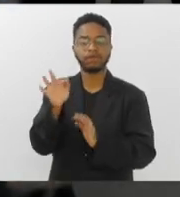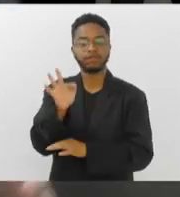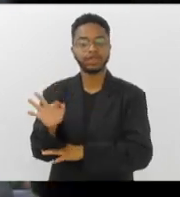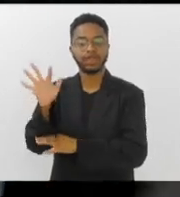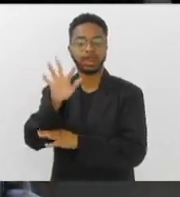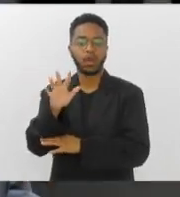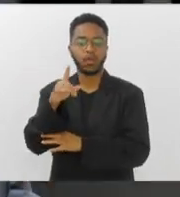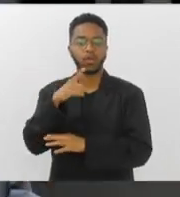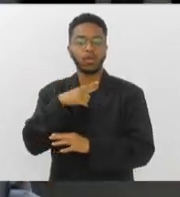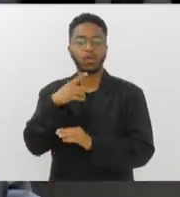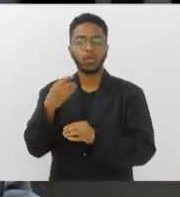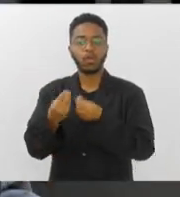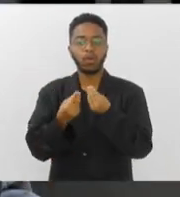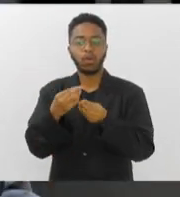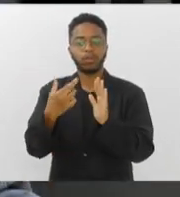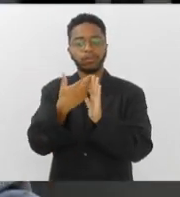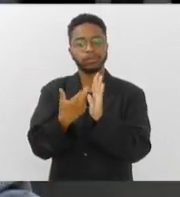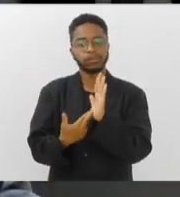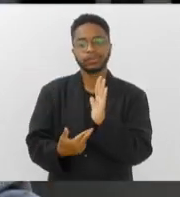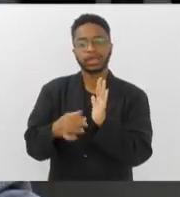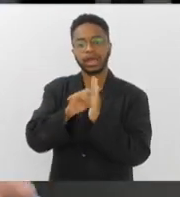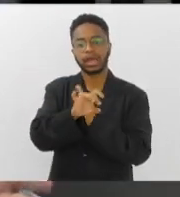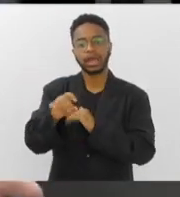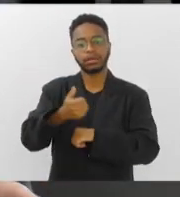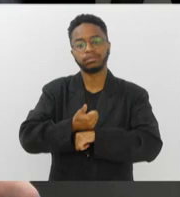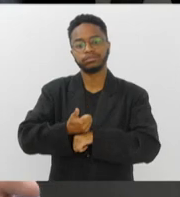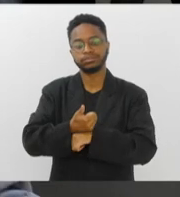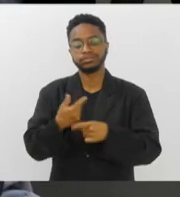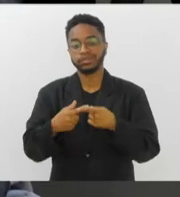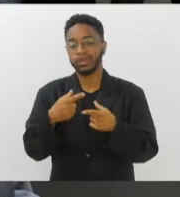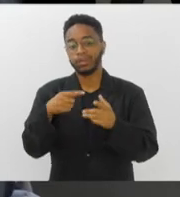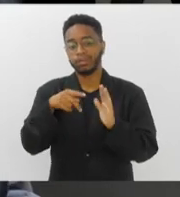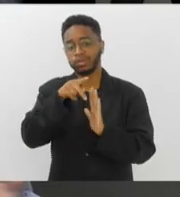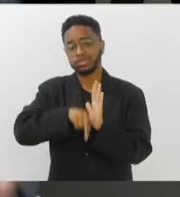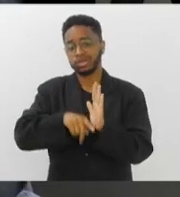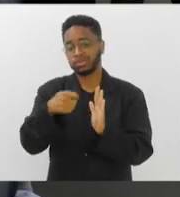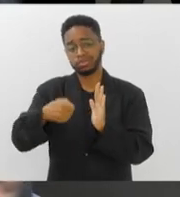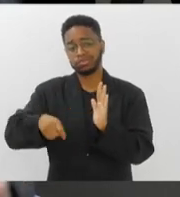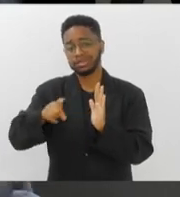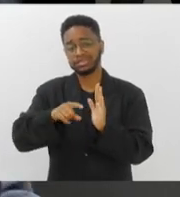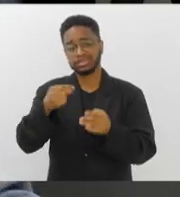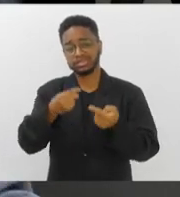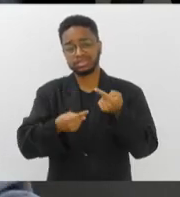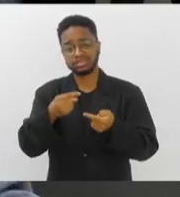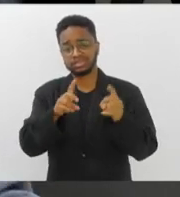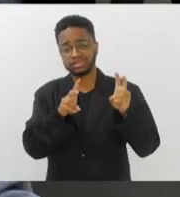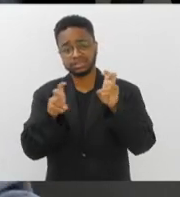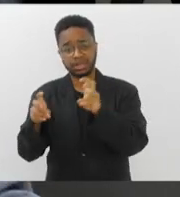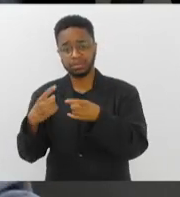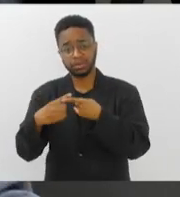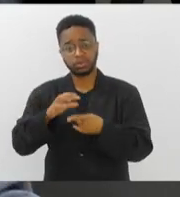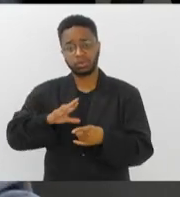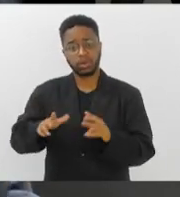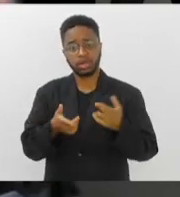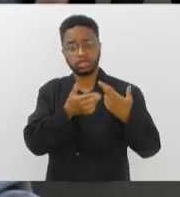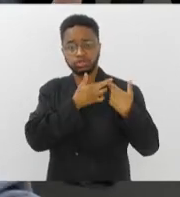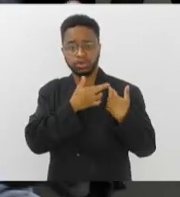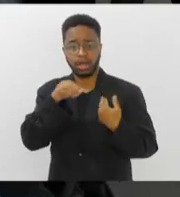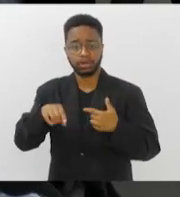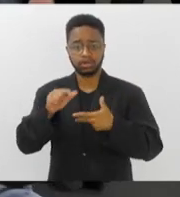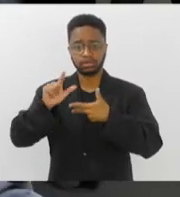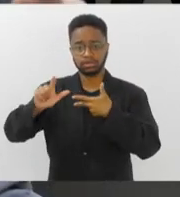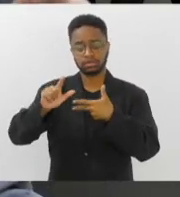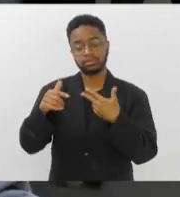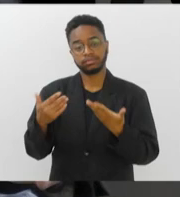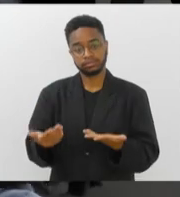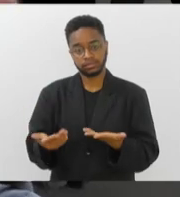profissão, né? Que o projeto entra sem precisar entrar, né? O projeto entra em debates que não precisava, acaba se